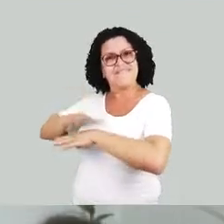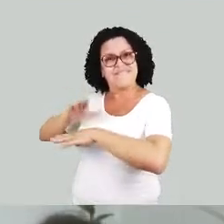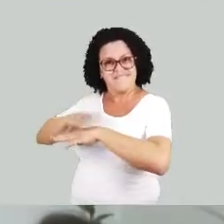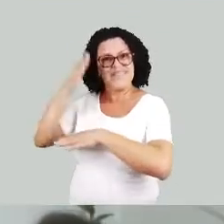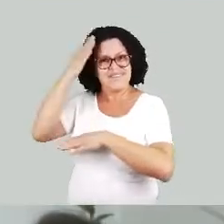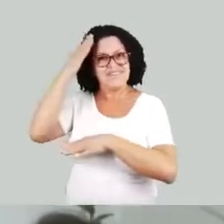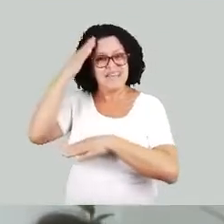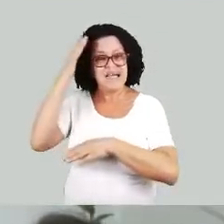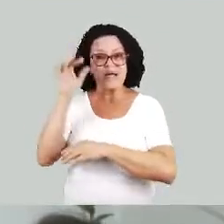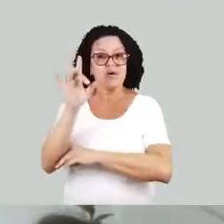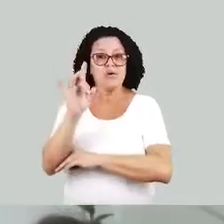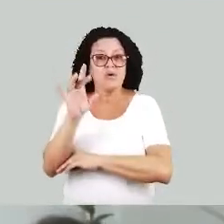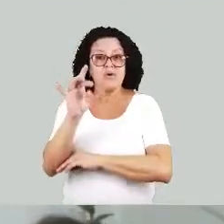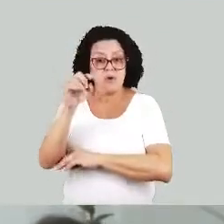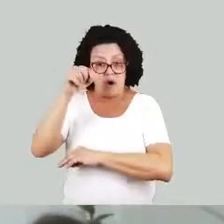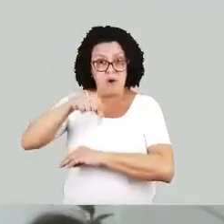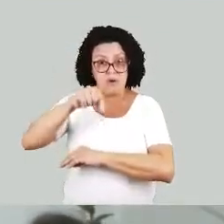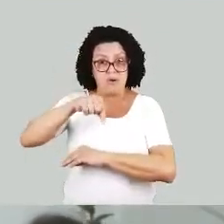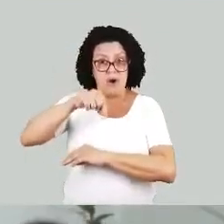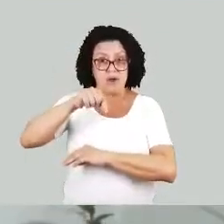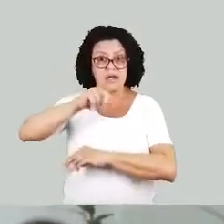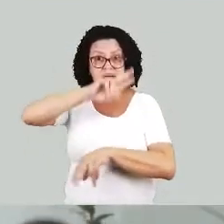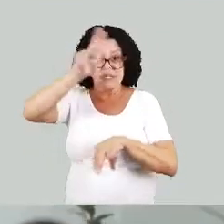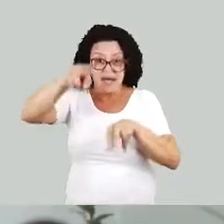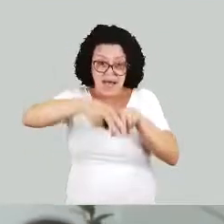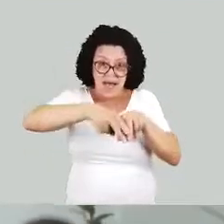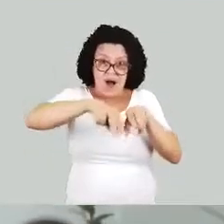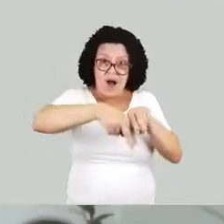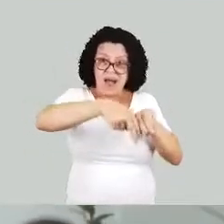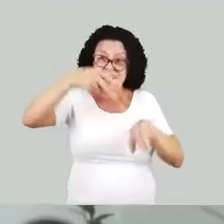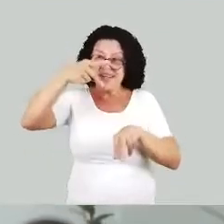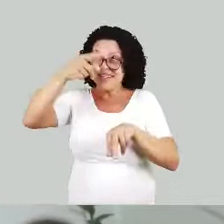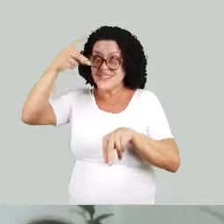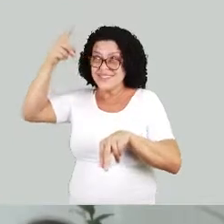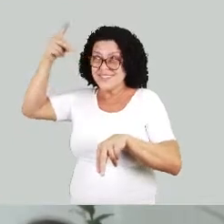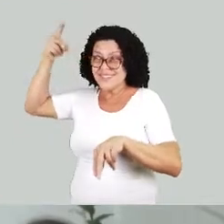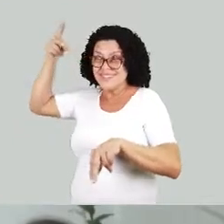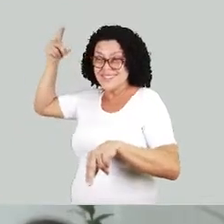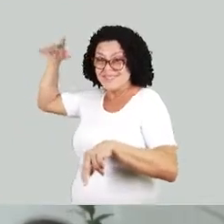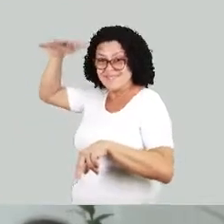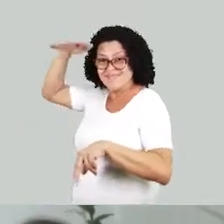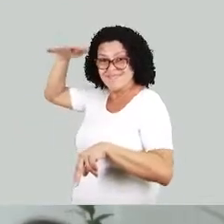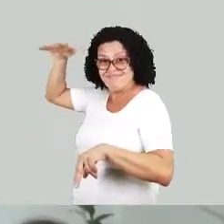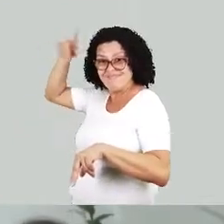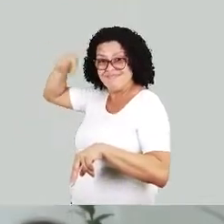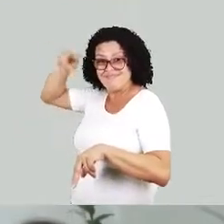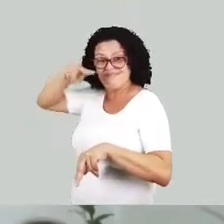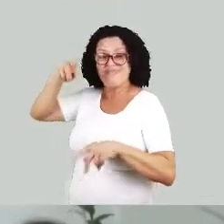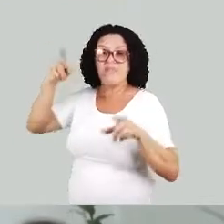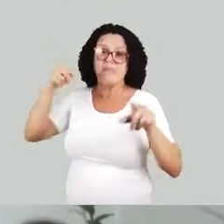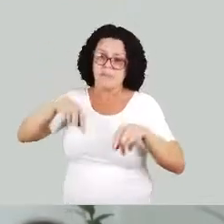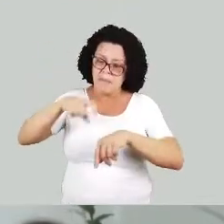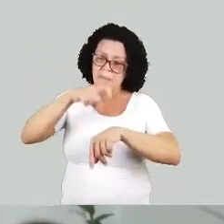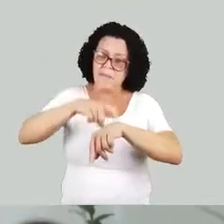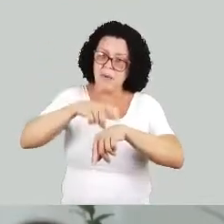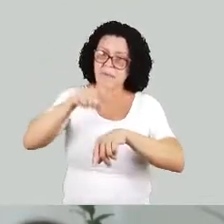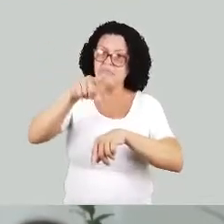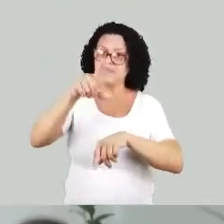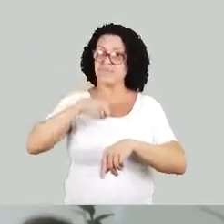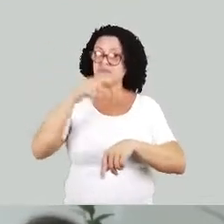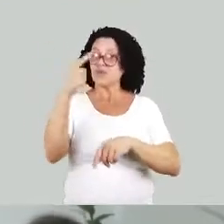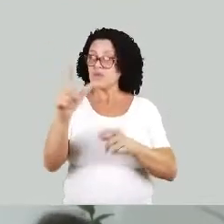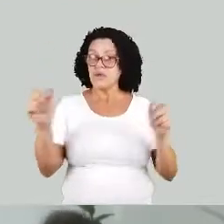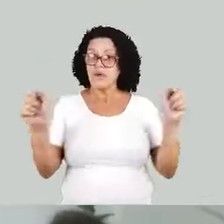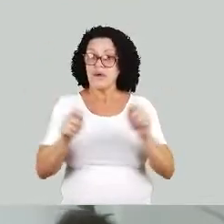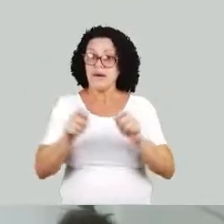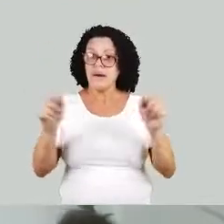viveu, não só nessa vida, mas como nas vidas pregressas. Então, a partir do momento que a gente não tem a